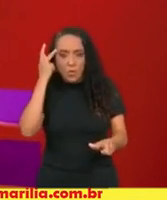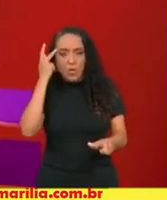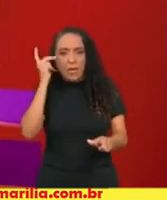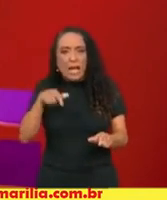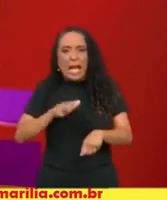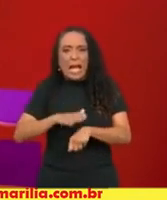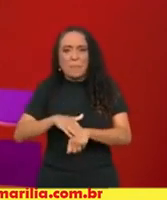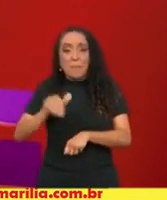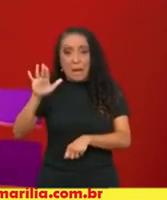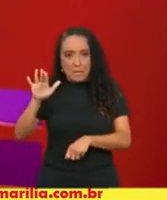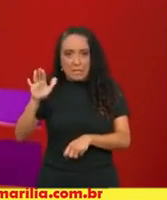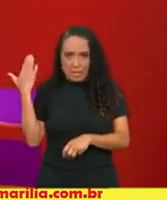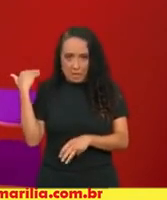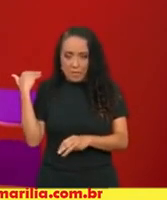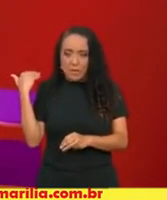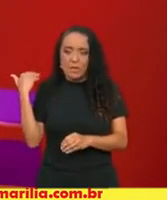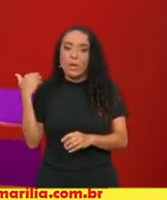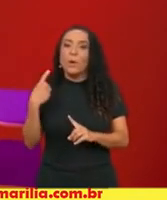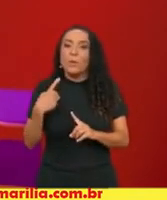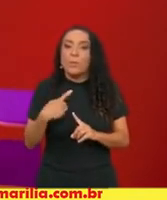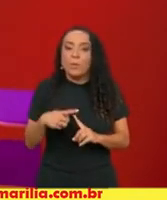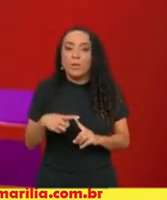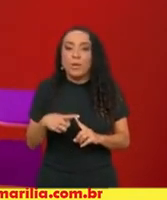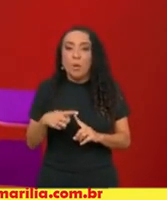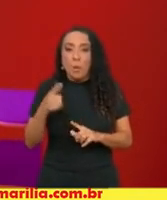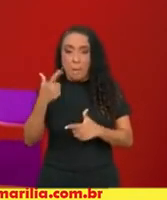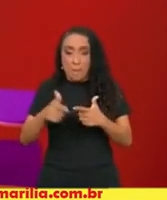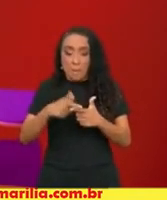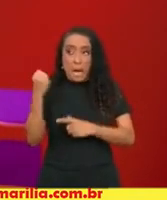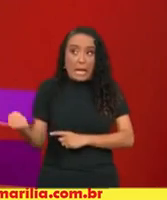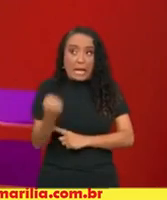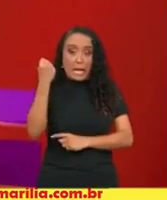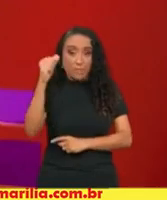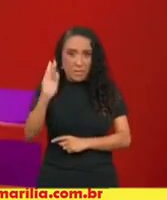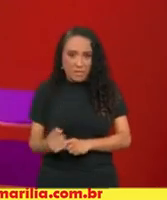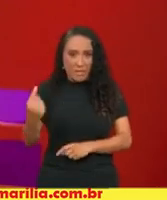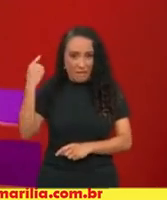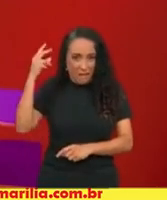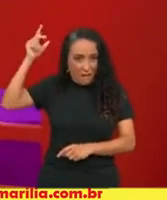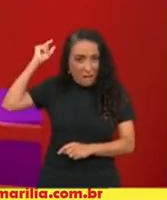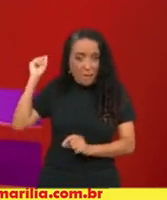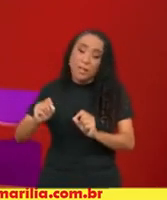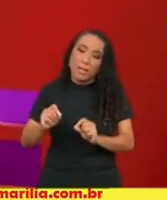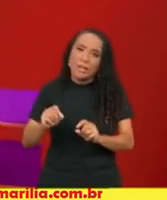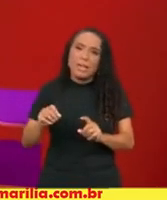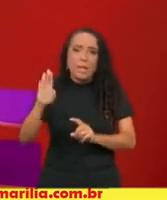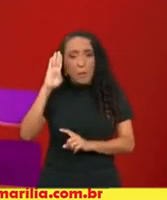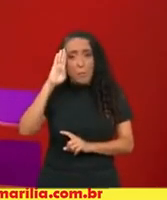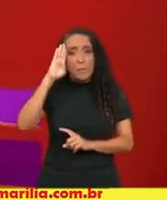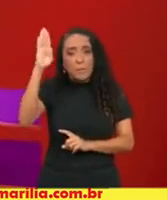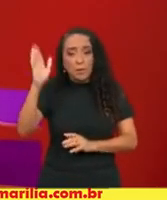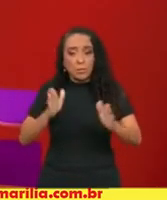época mais do que hoje. Por que eu estou dizendo isso? Porque um dos problemas graves do Brasil naquele então, e isso vale para o principal, né, do